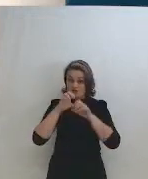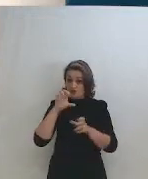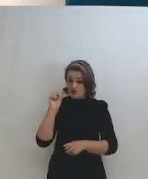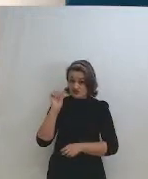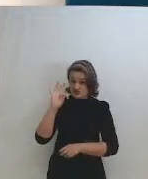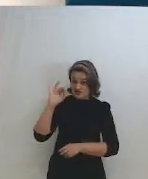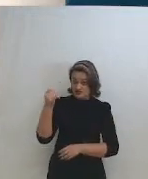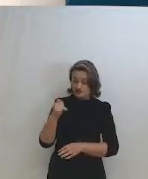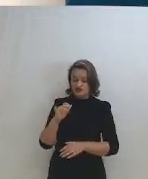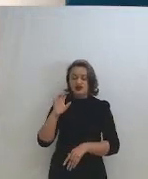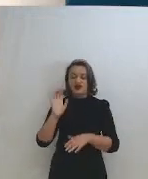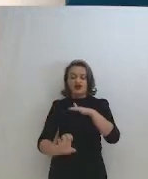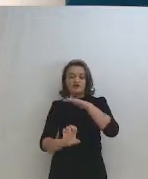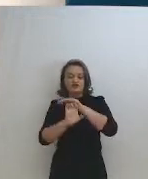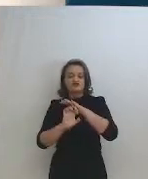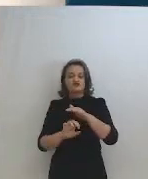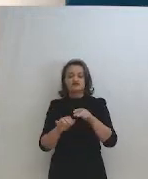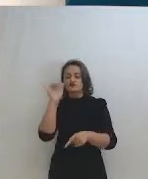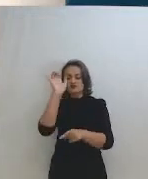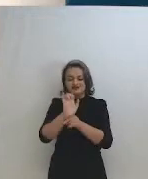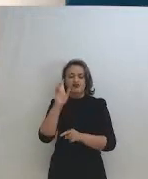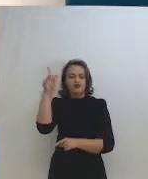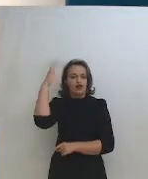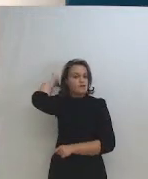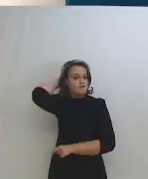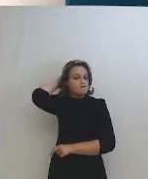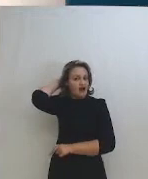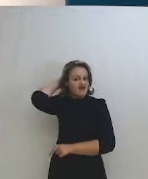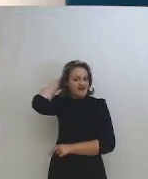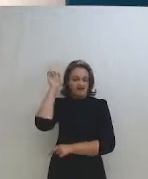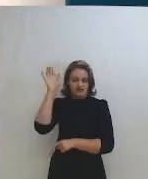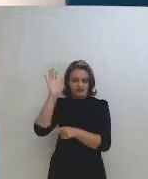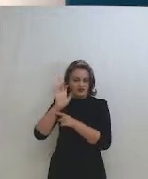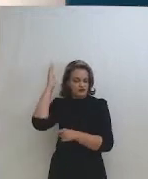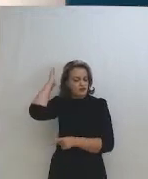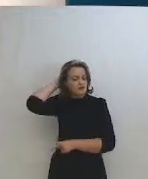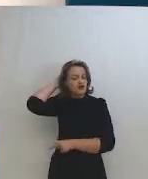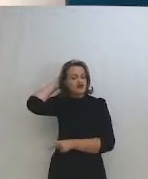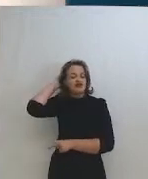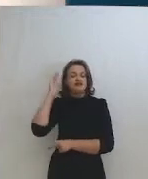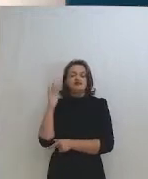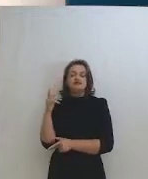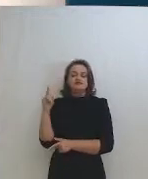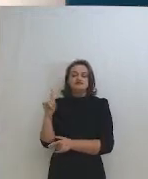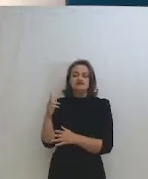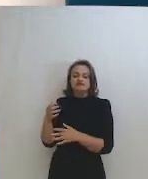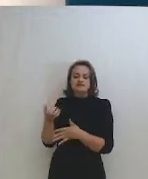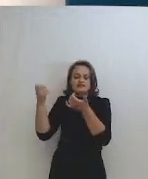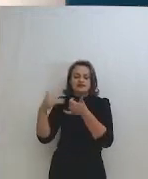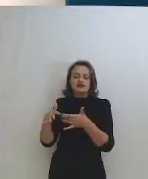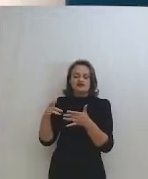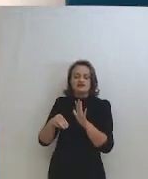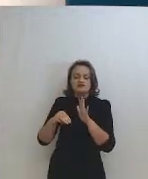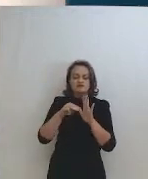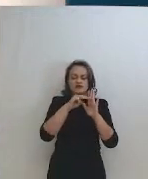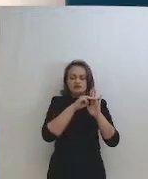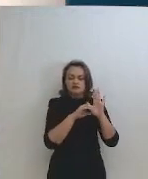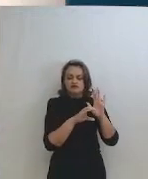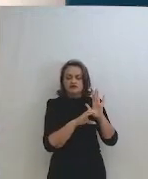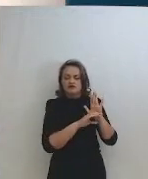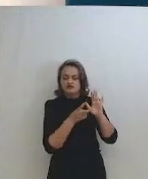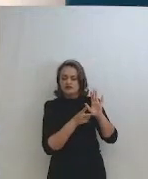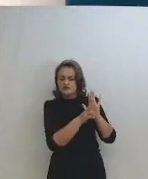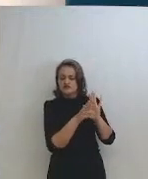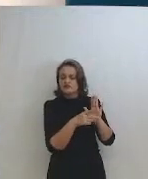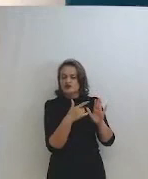não tendo mais fatos atuais que pudessem fazer prevalecer a medida constritiva, assim aduziu,